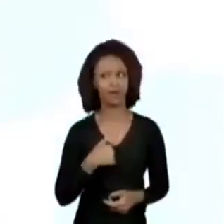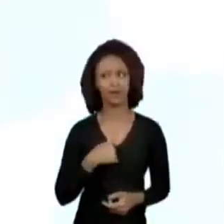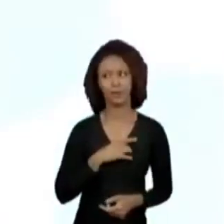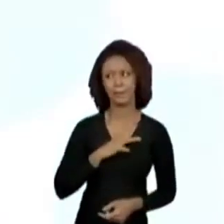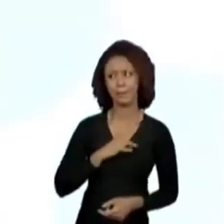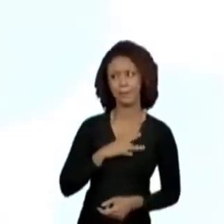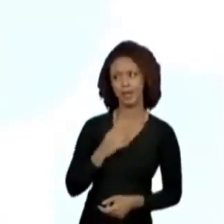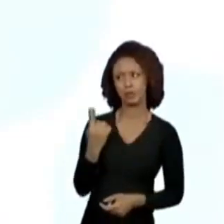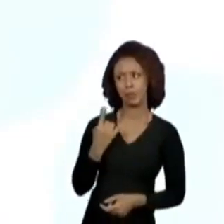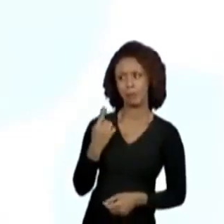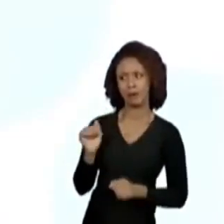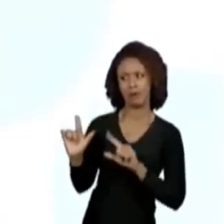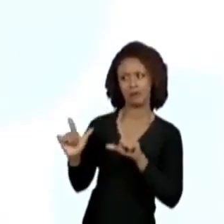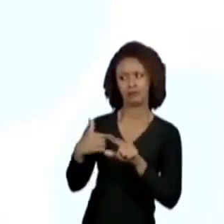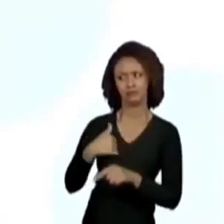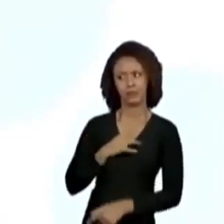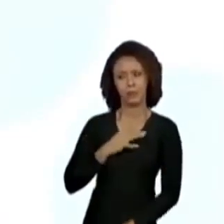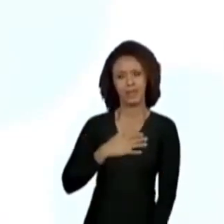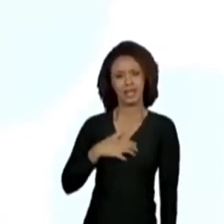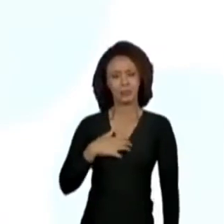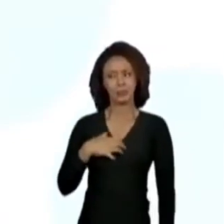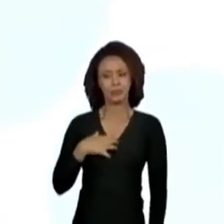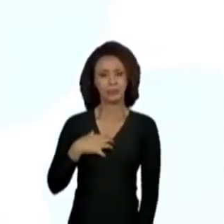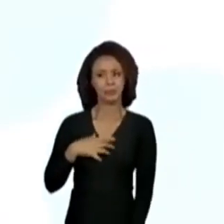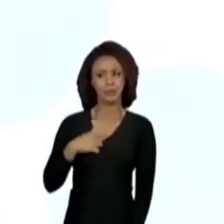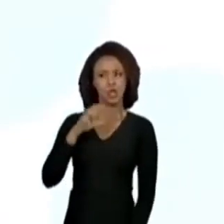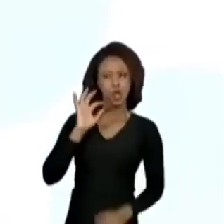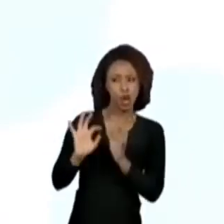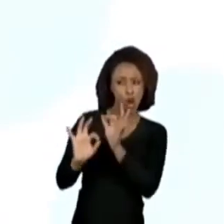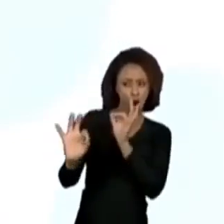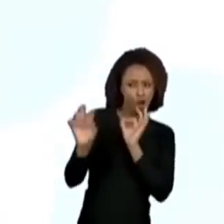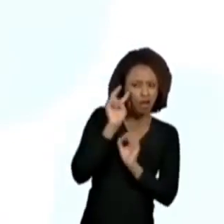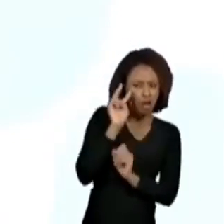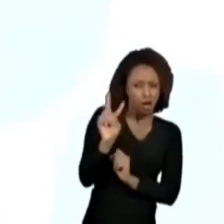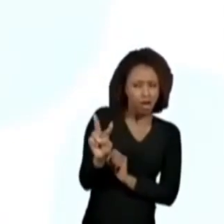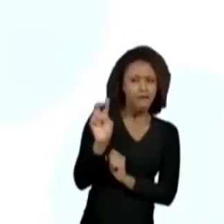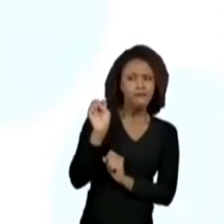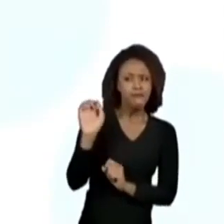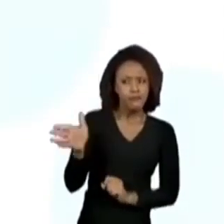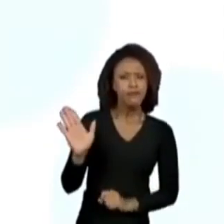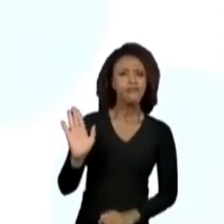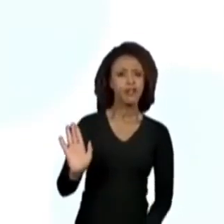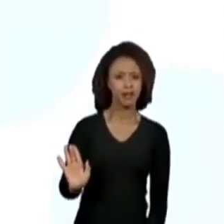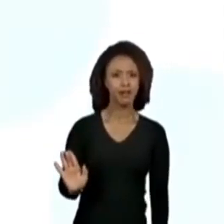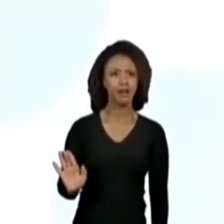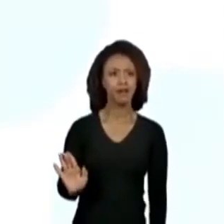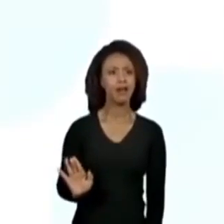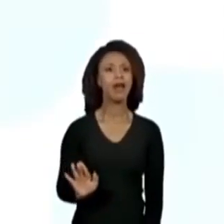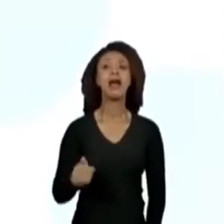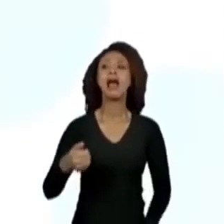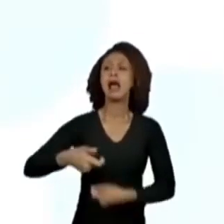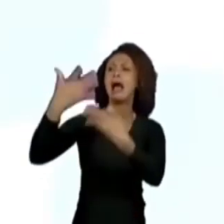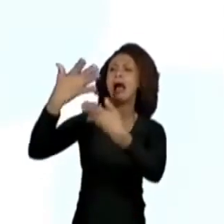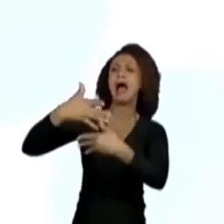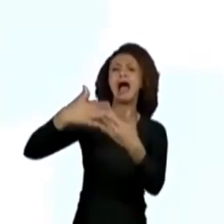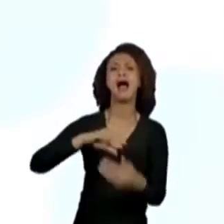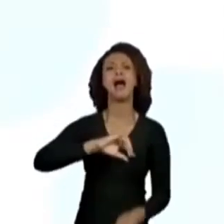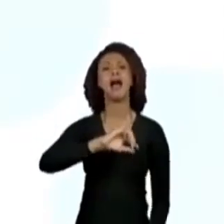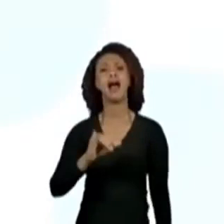de medo ali do primeiro, hein? Vi longe, assim, mas... Já estão colocando ali, ó, jacaré,